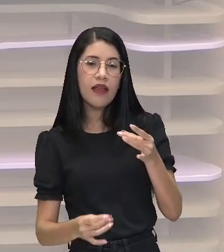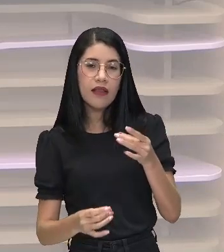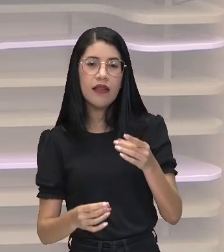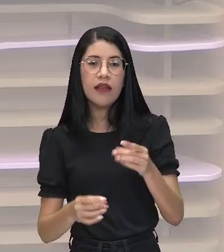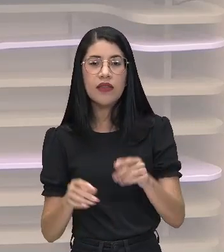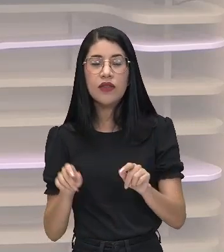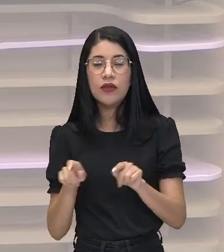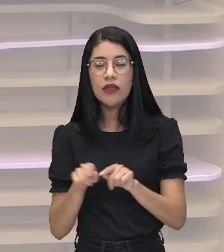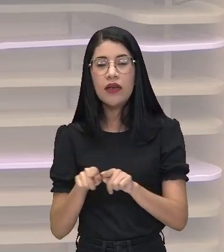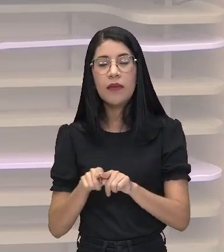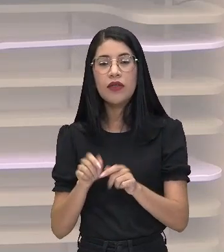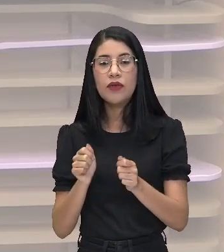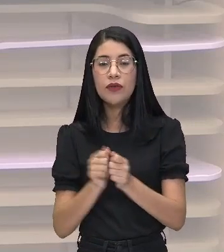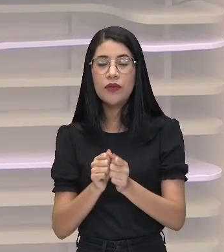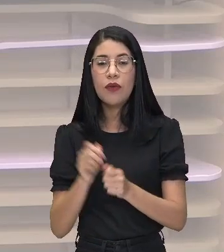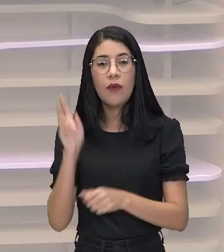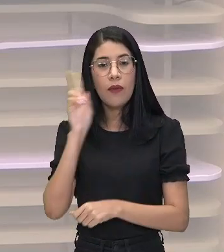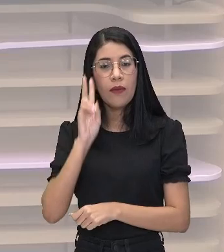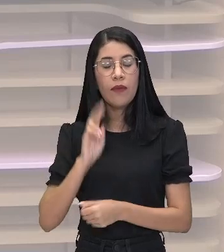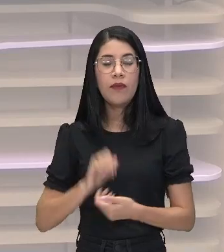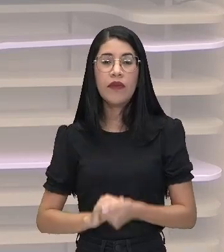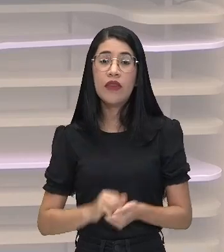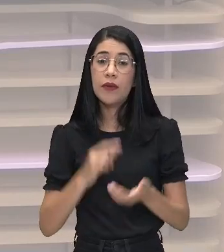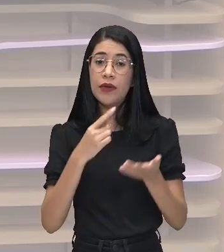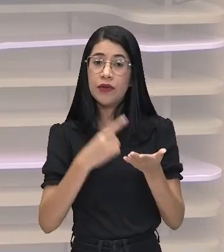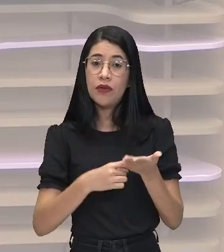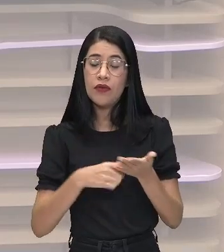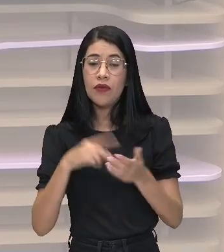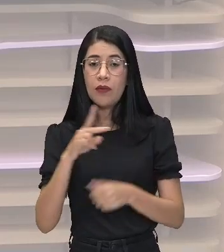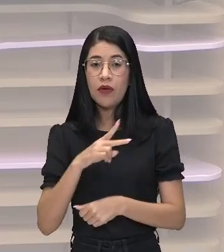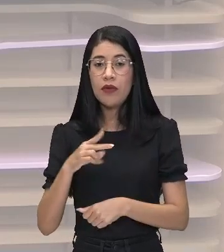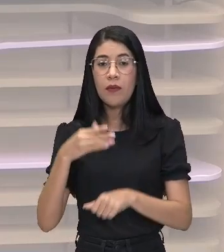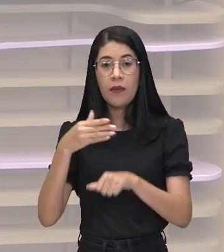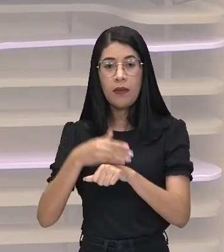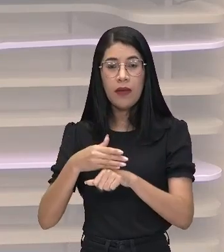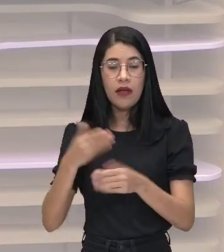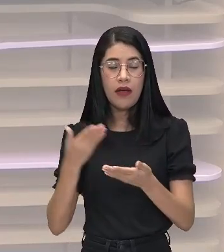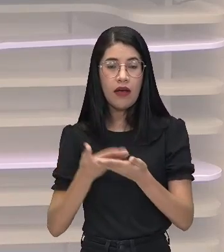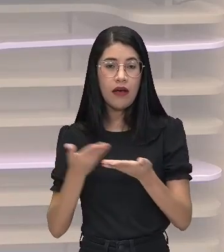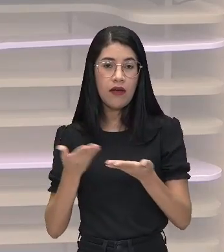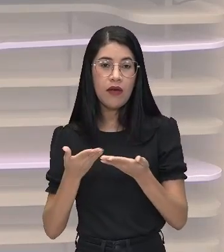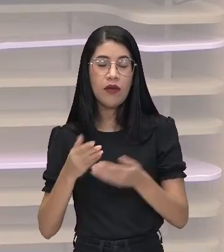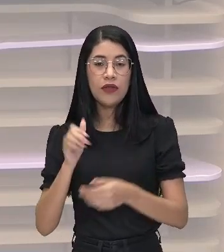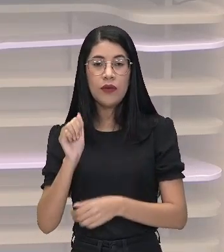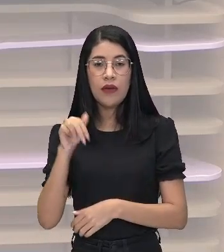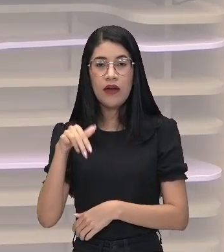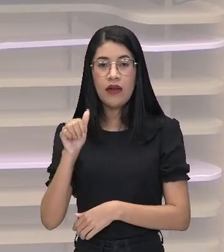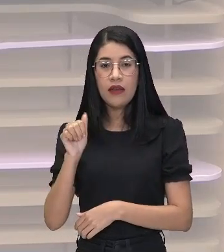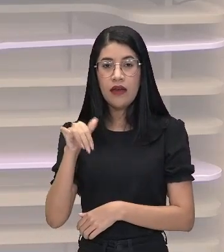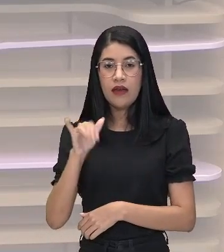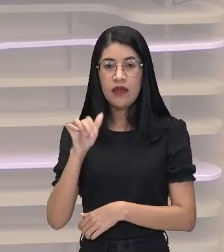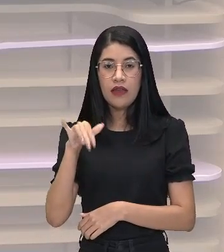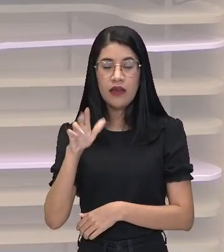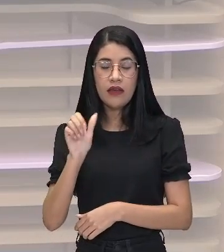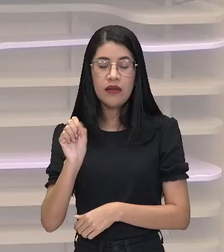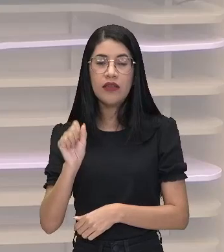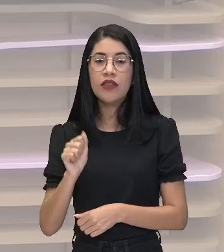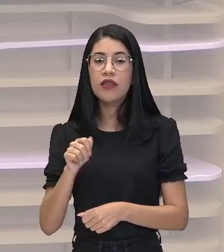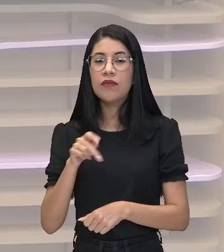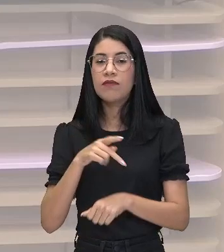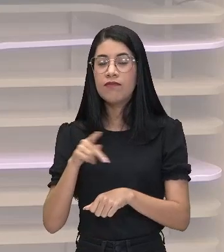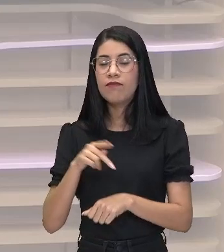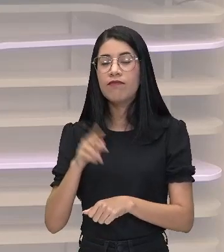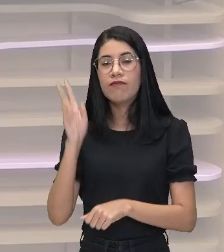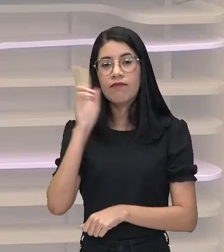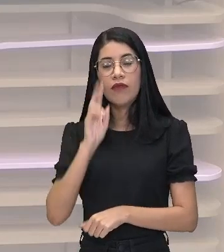história. Inclusive, convidamos aí um professor para participar da nossa aula, o professor Ananias, professor de História, falando